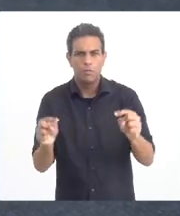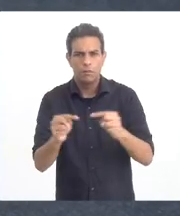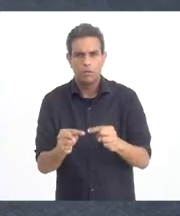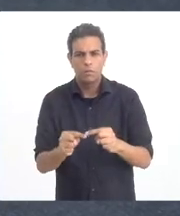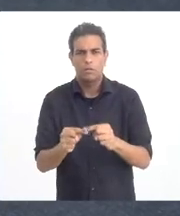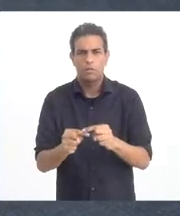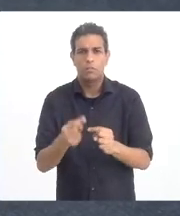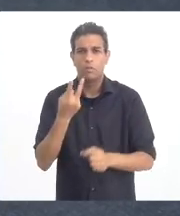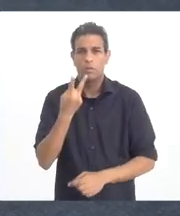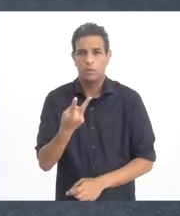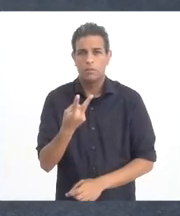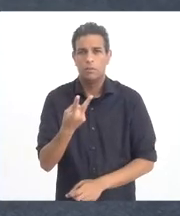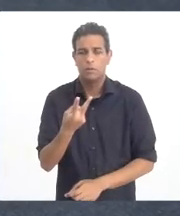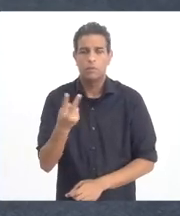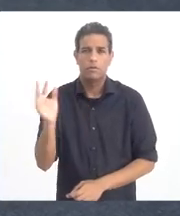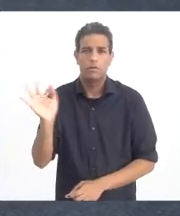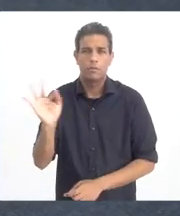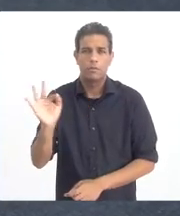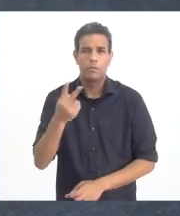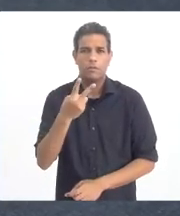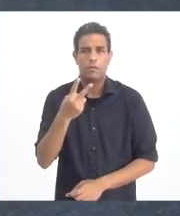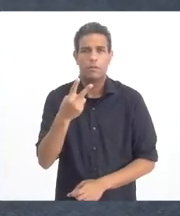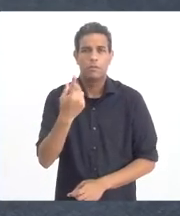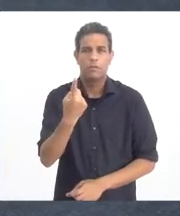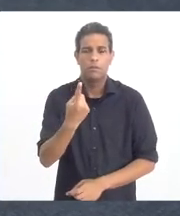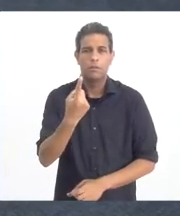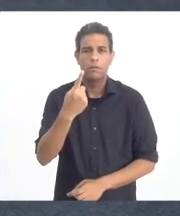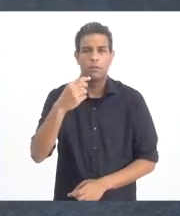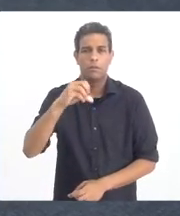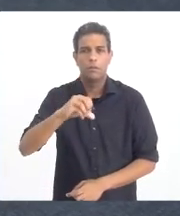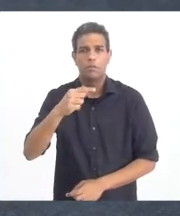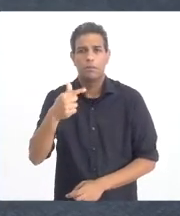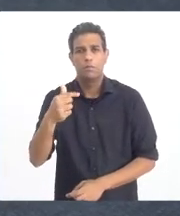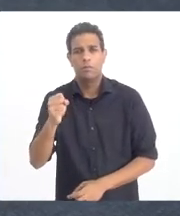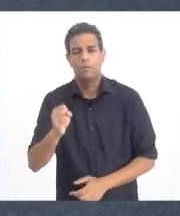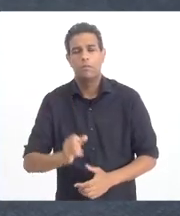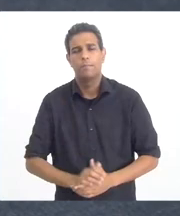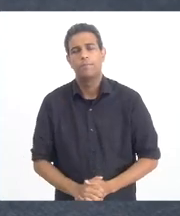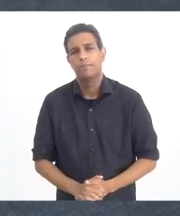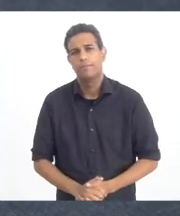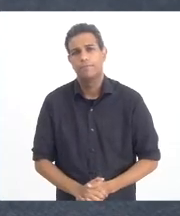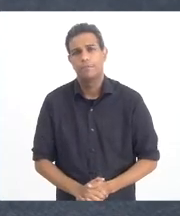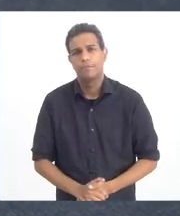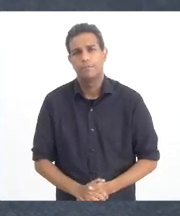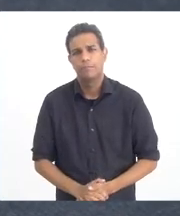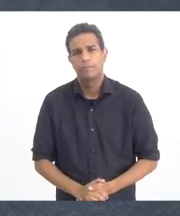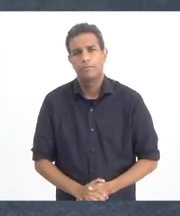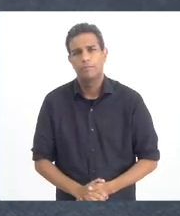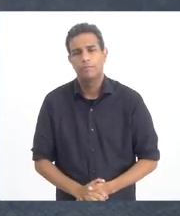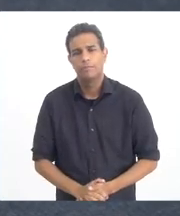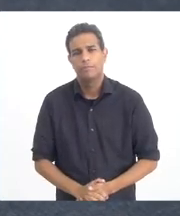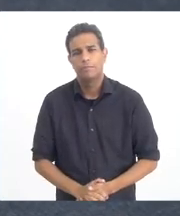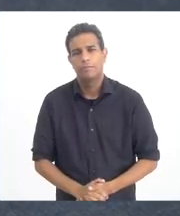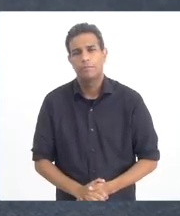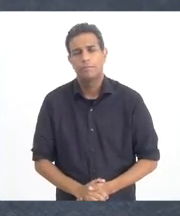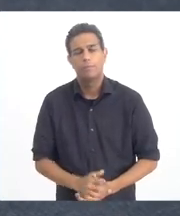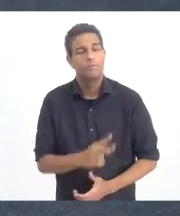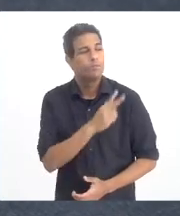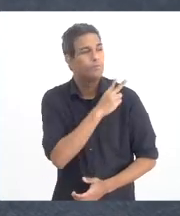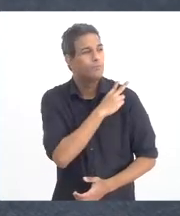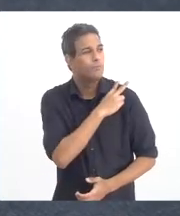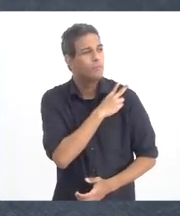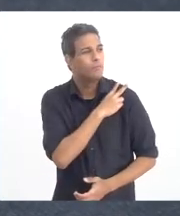dia 2 de fevereiro de 1978, o nosso chefe de recrutamento falou